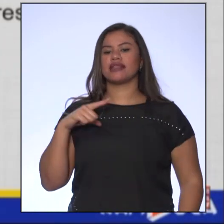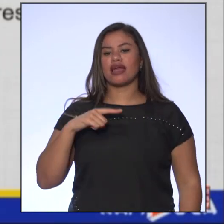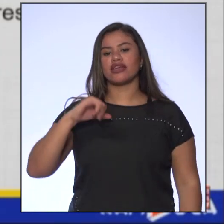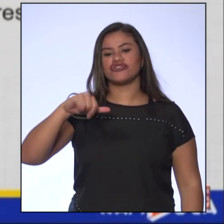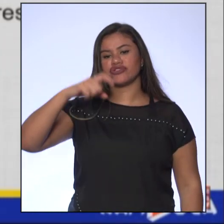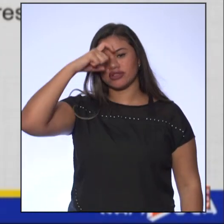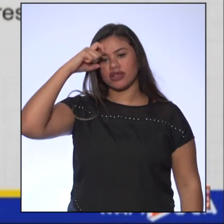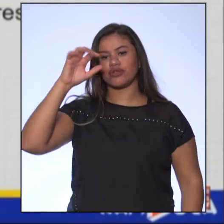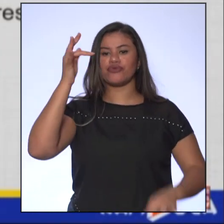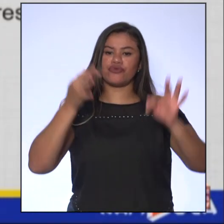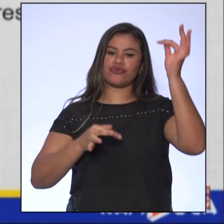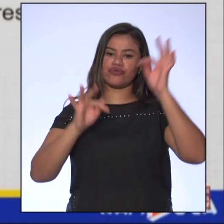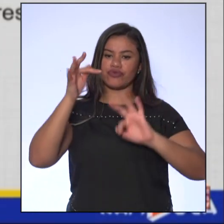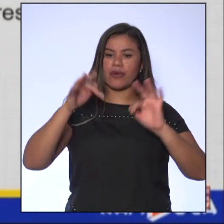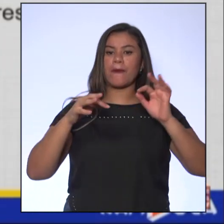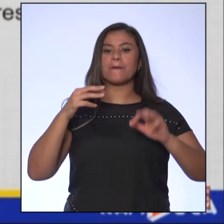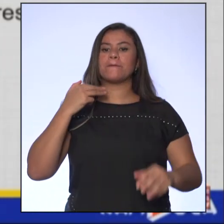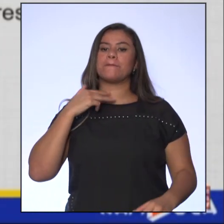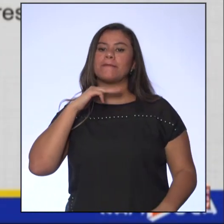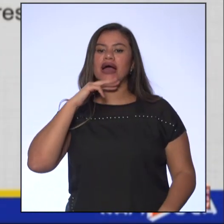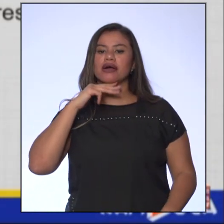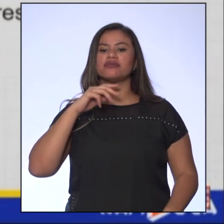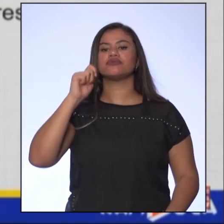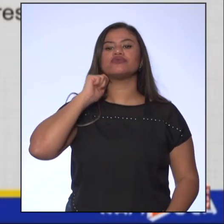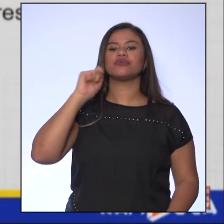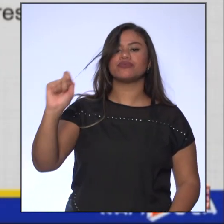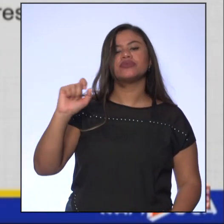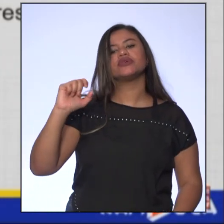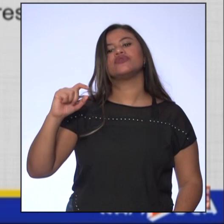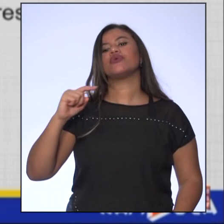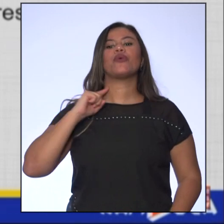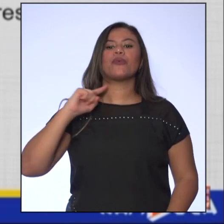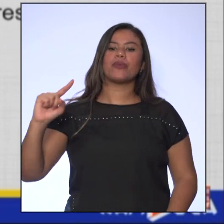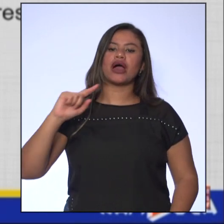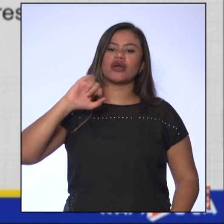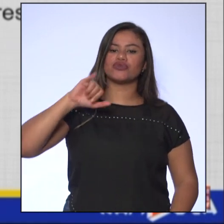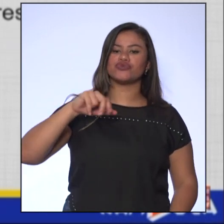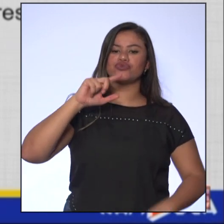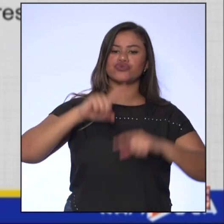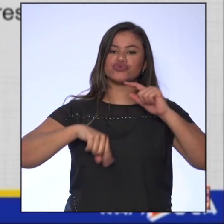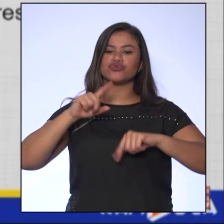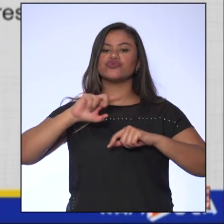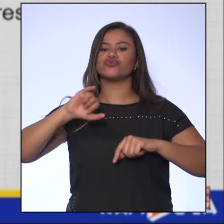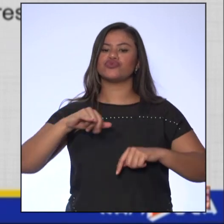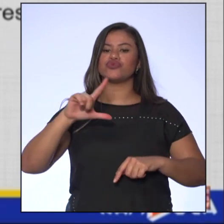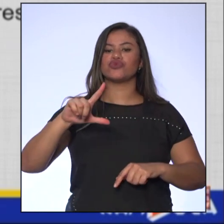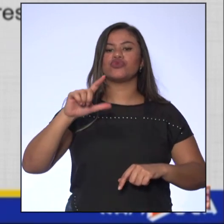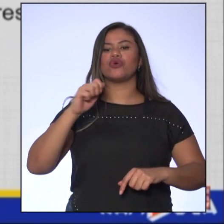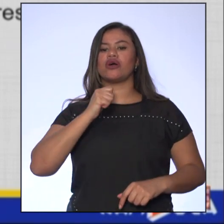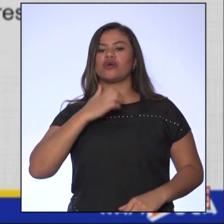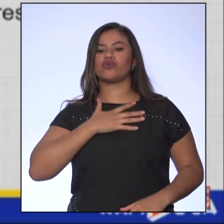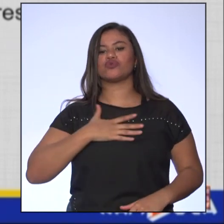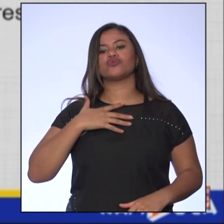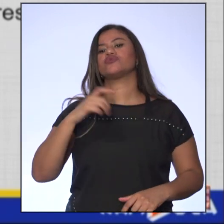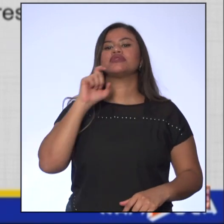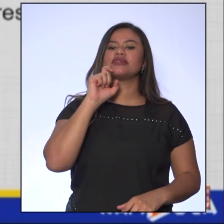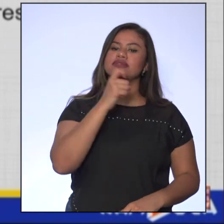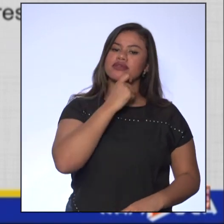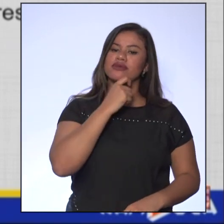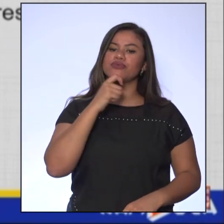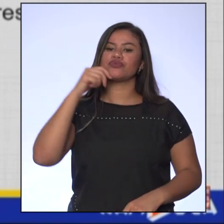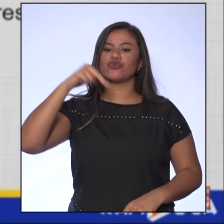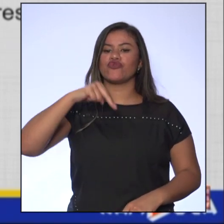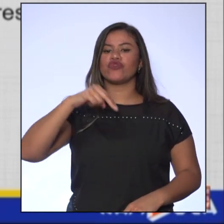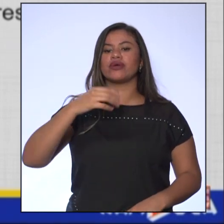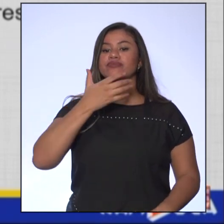janeiro, fevereiro, março, abril, maio, junho, julho, agosto, setembro, outubro, novembro e dezembro.